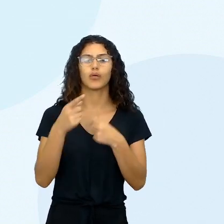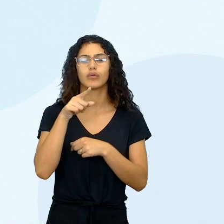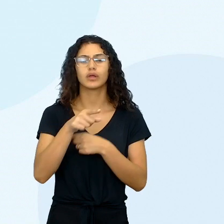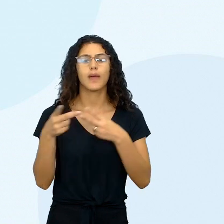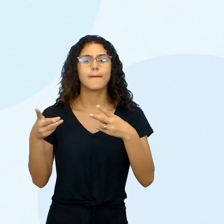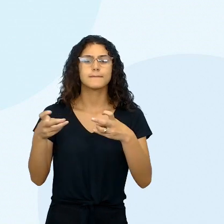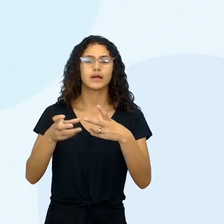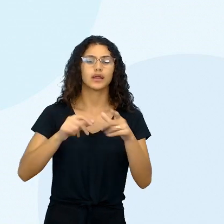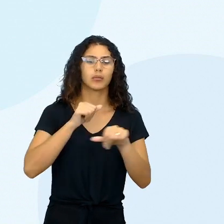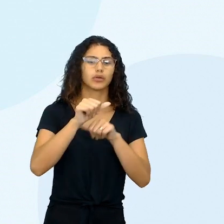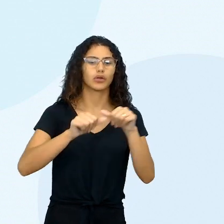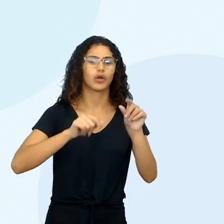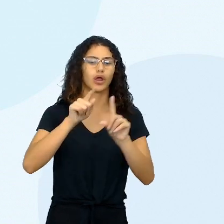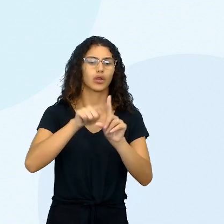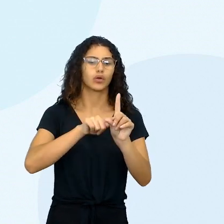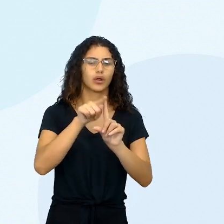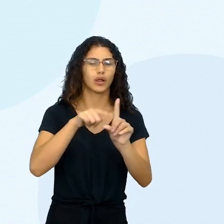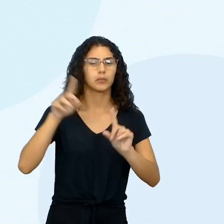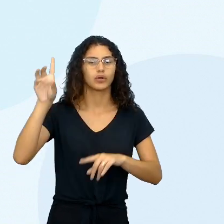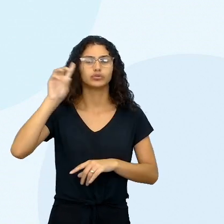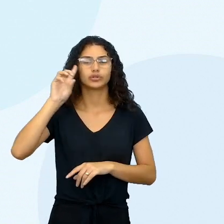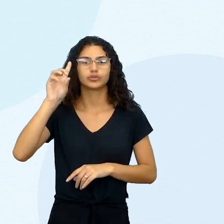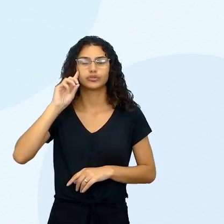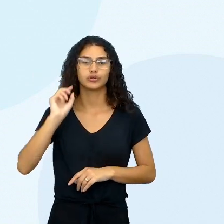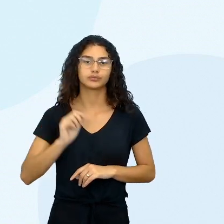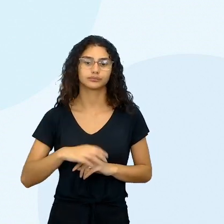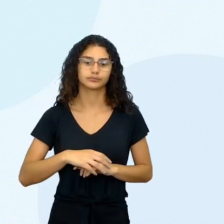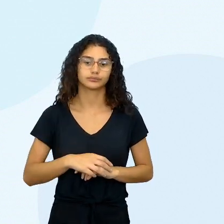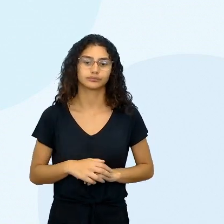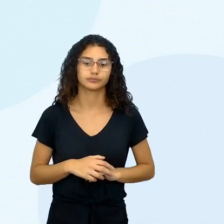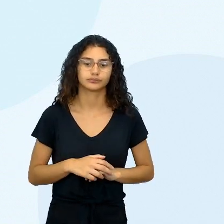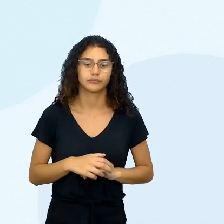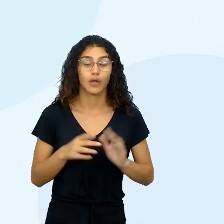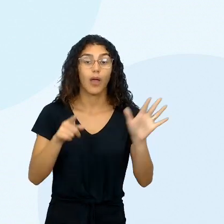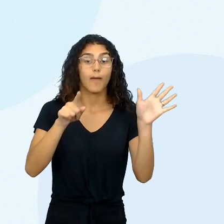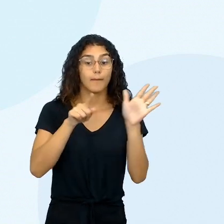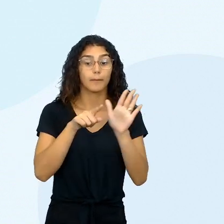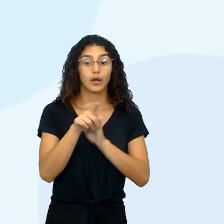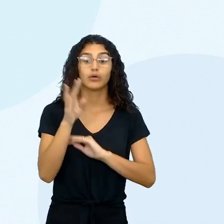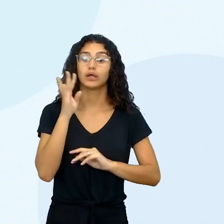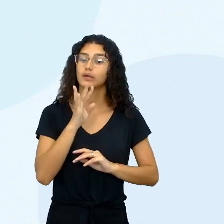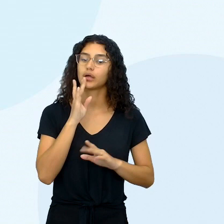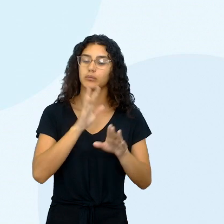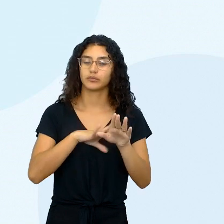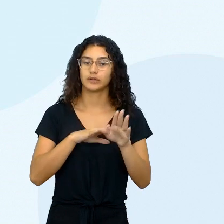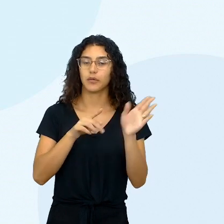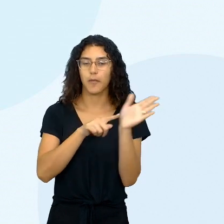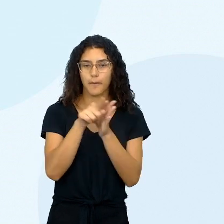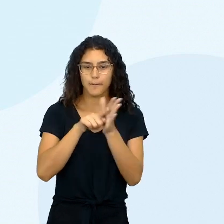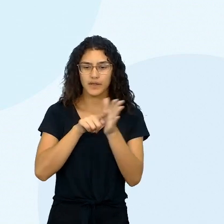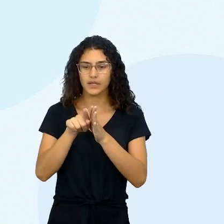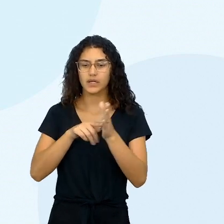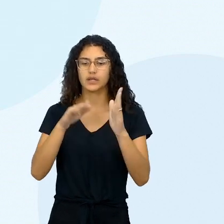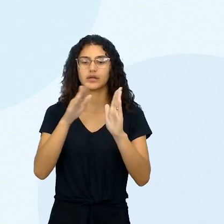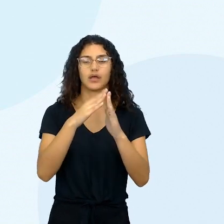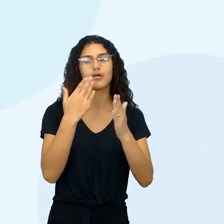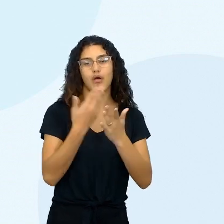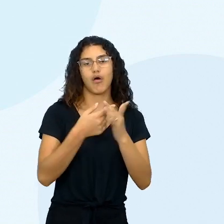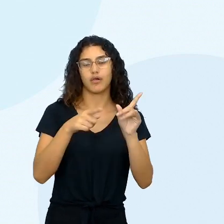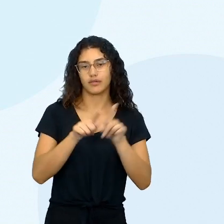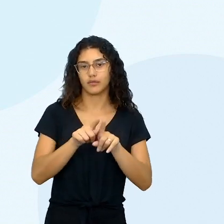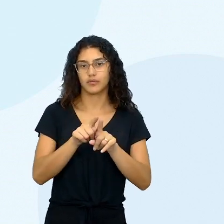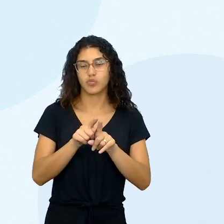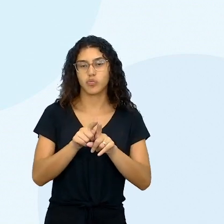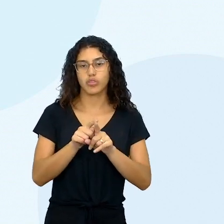você percebe as mudanças do clima no seu dia a dia? Essa é uma pergunta muito legal para fazer uma pesquisa na sua escola, né?